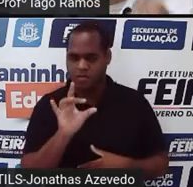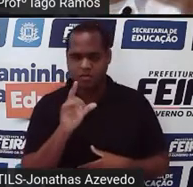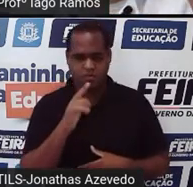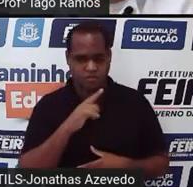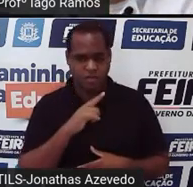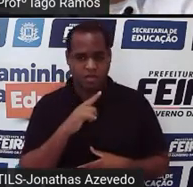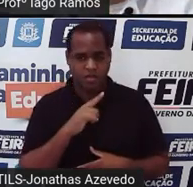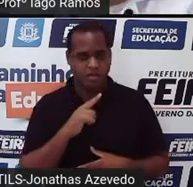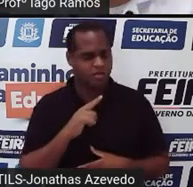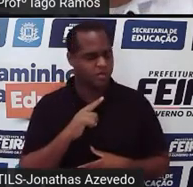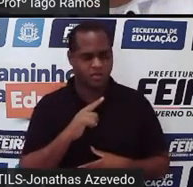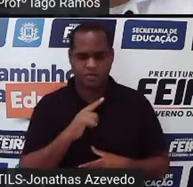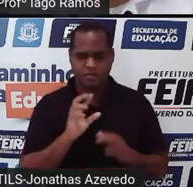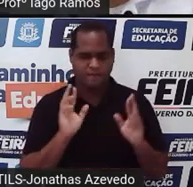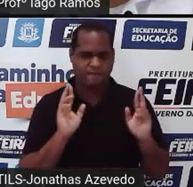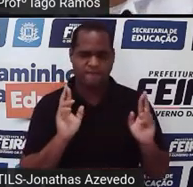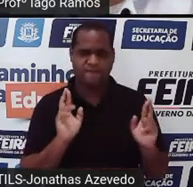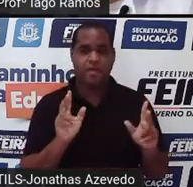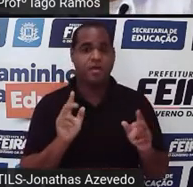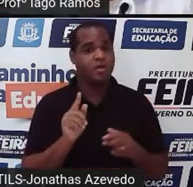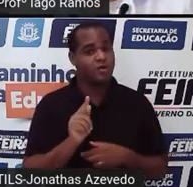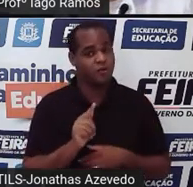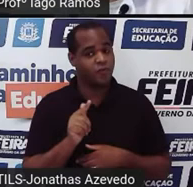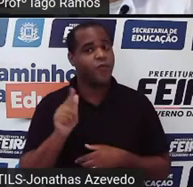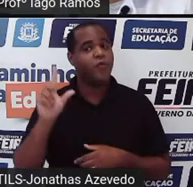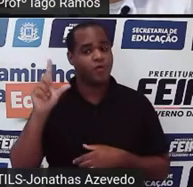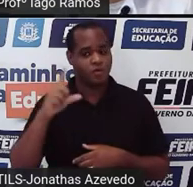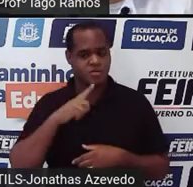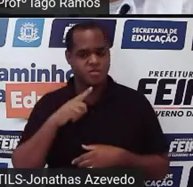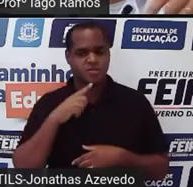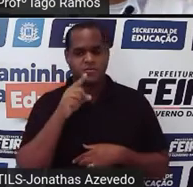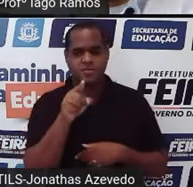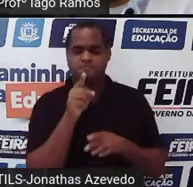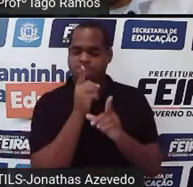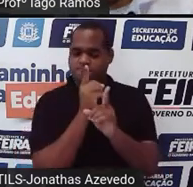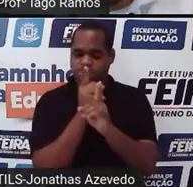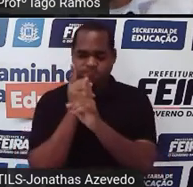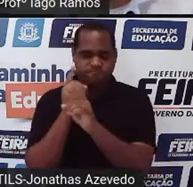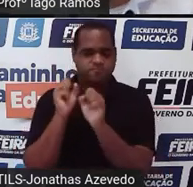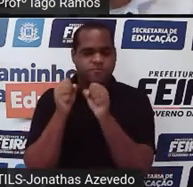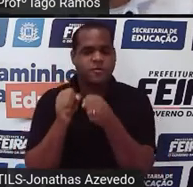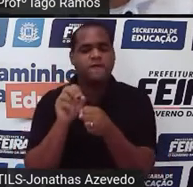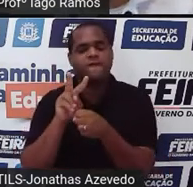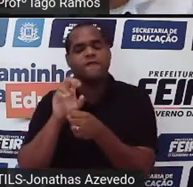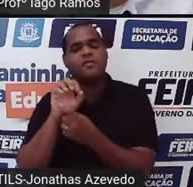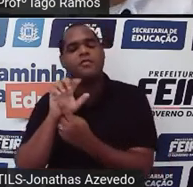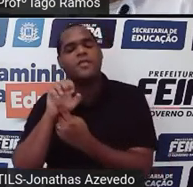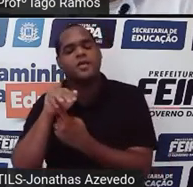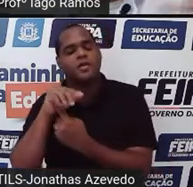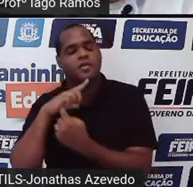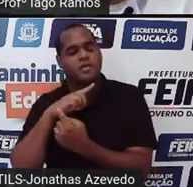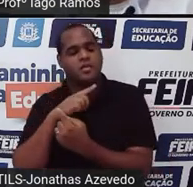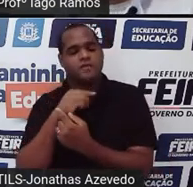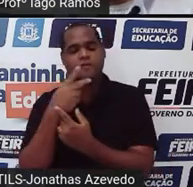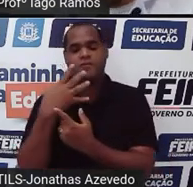forma tinha outra maneira também de a gente encontrar o mesmo volume 24 só que para